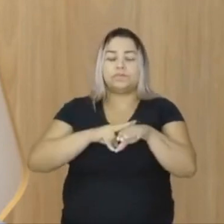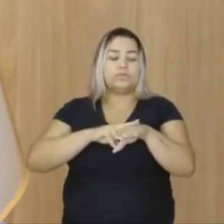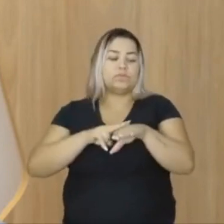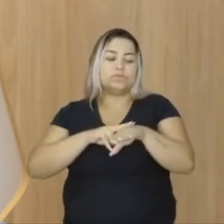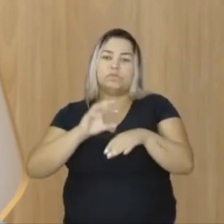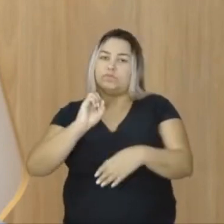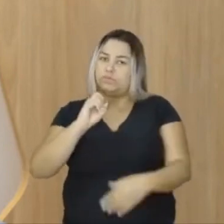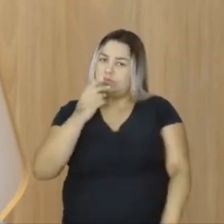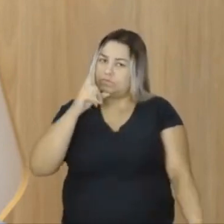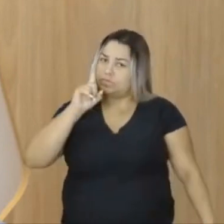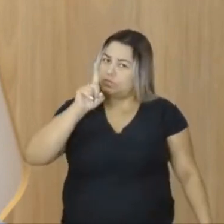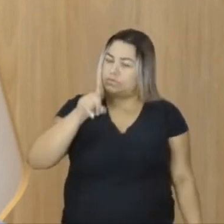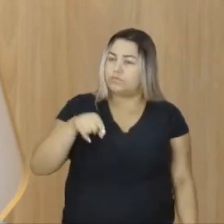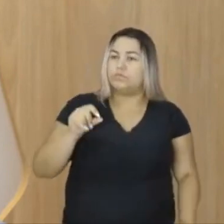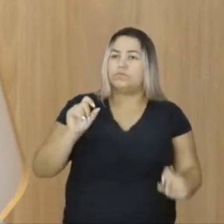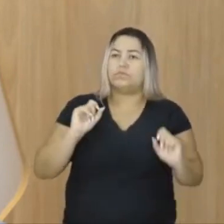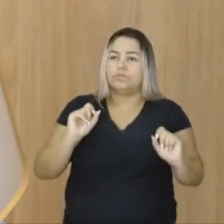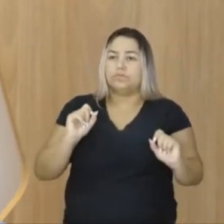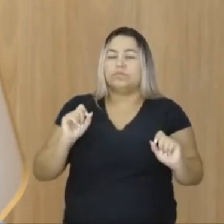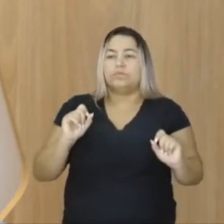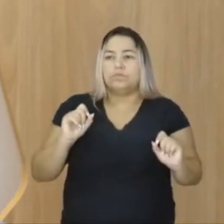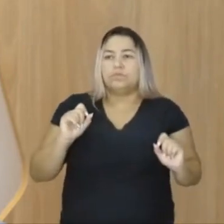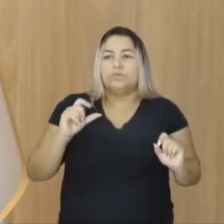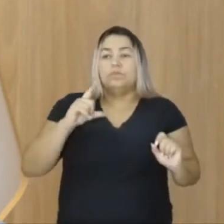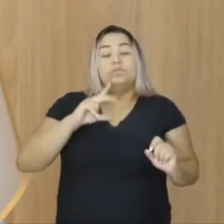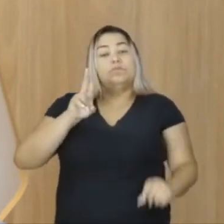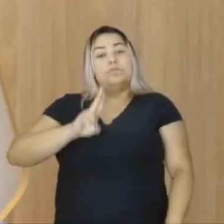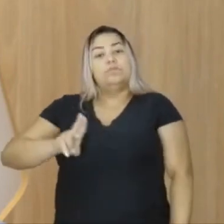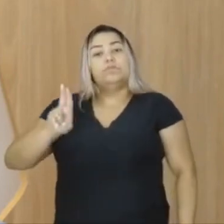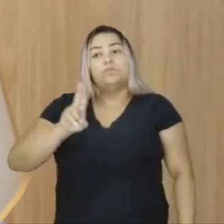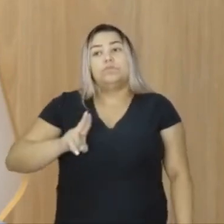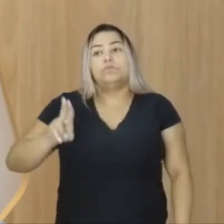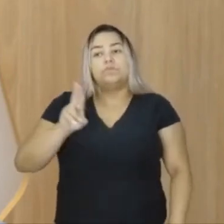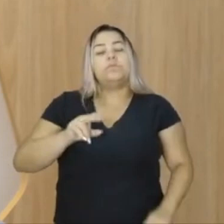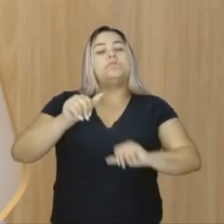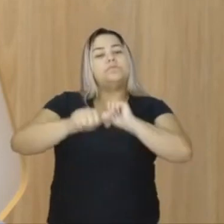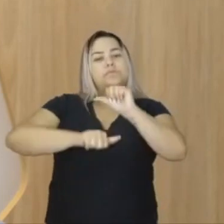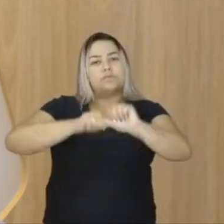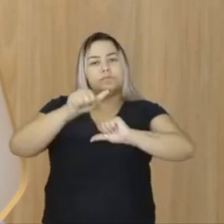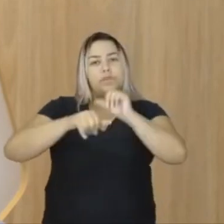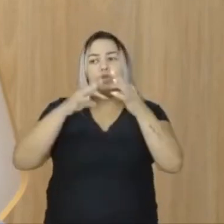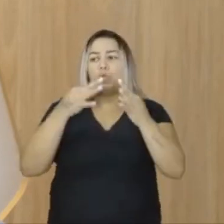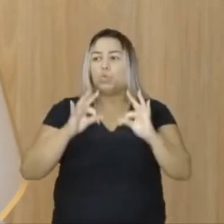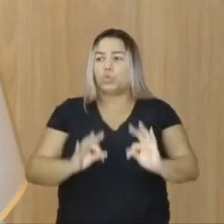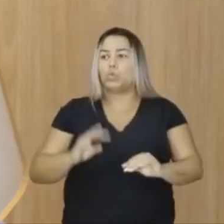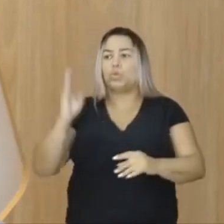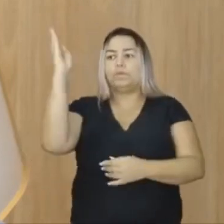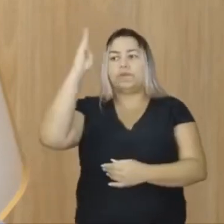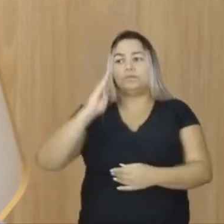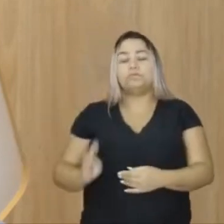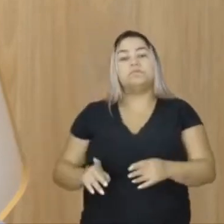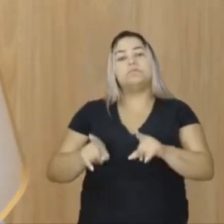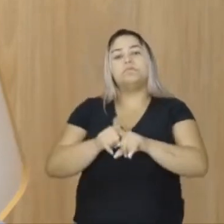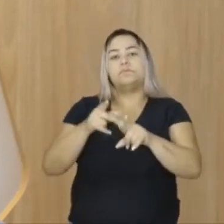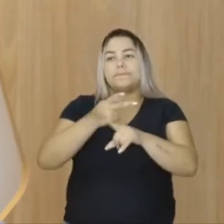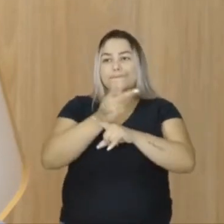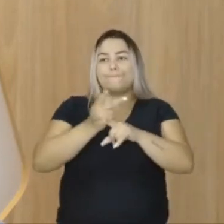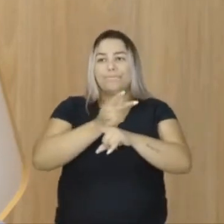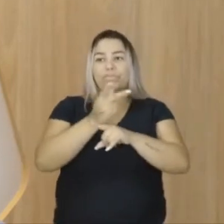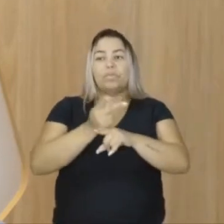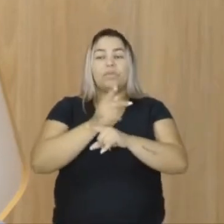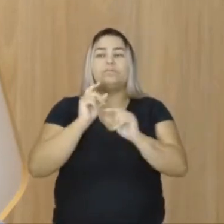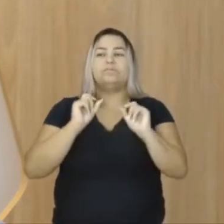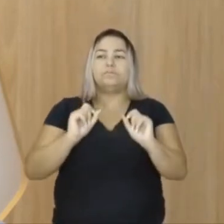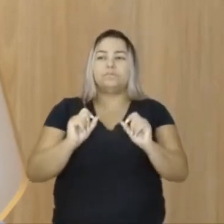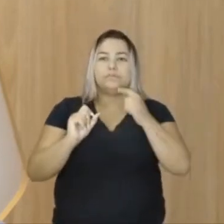seja, né, esses títulos serão utilizados na inovação tecnológica no Brasil, na busca de uma matriz econômica,